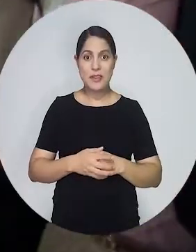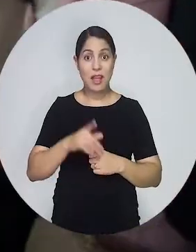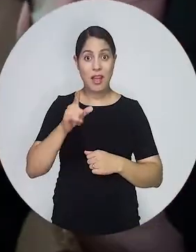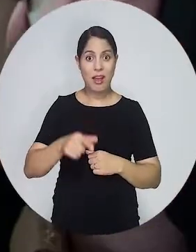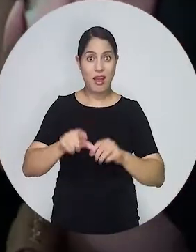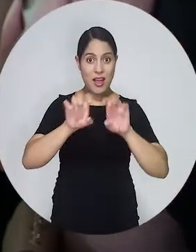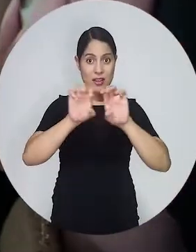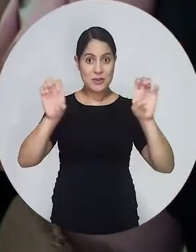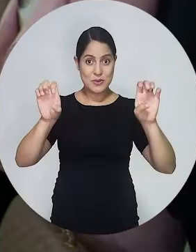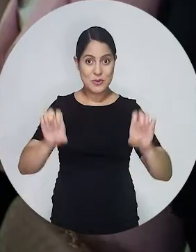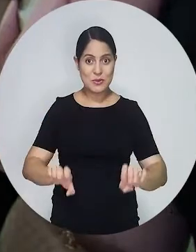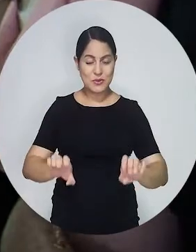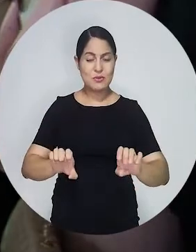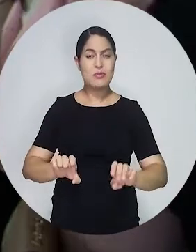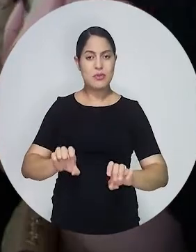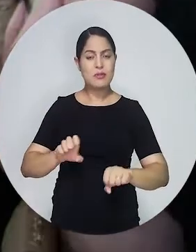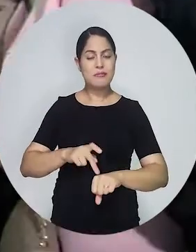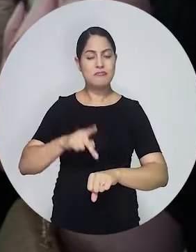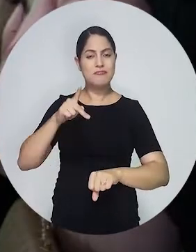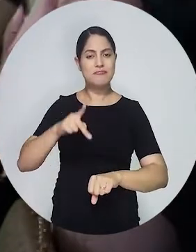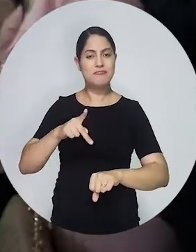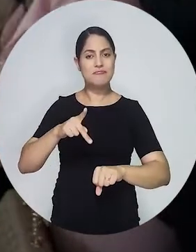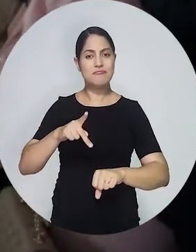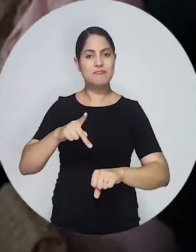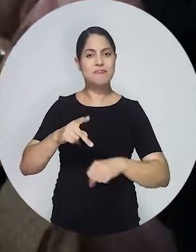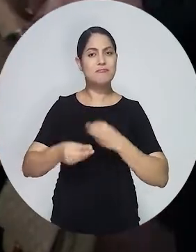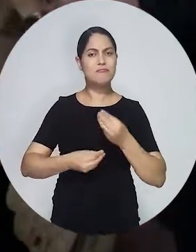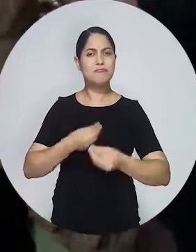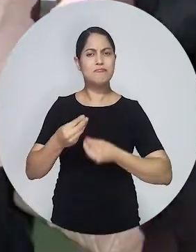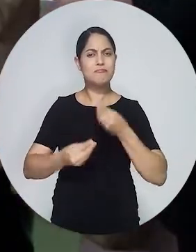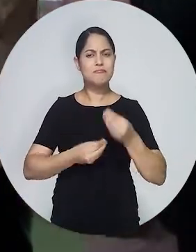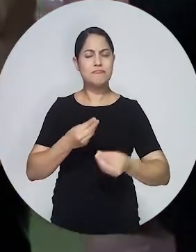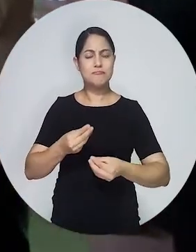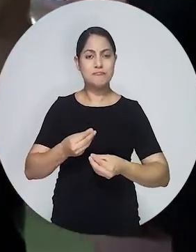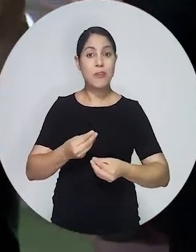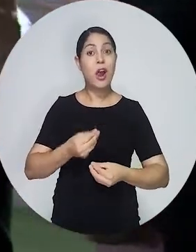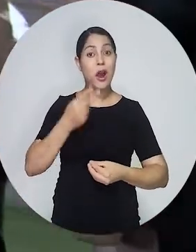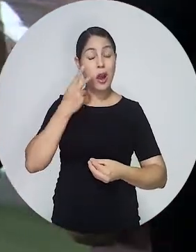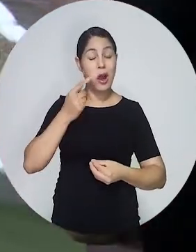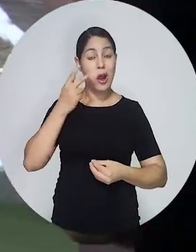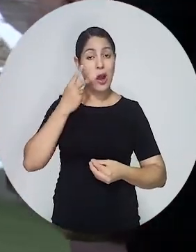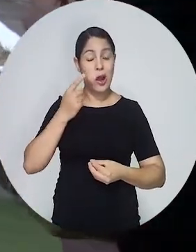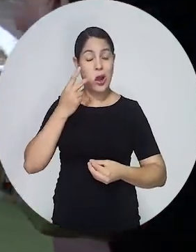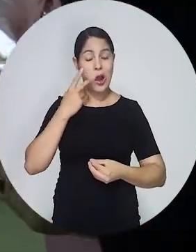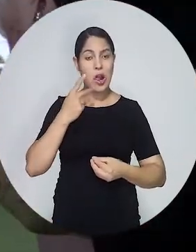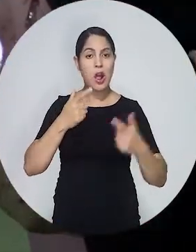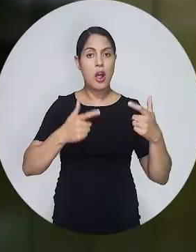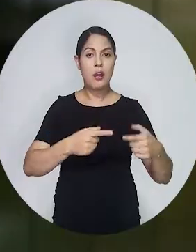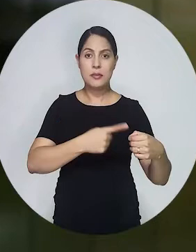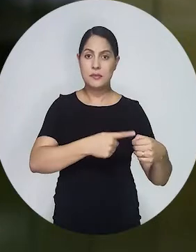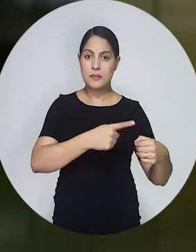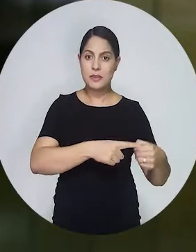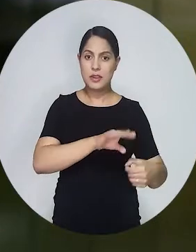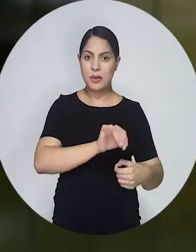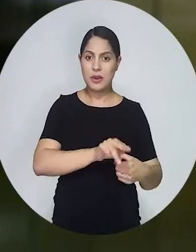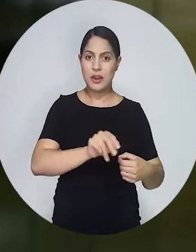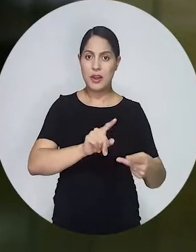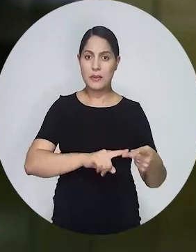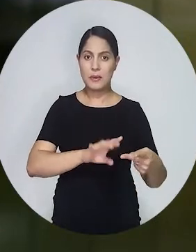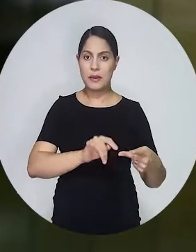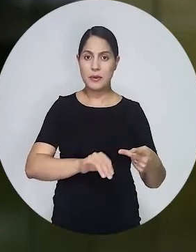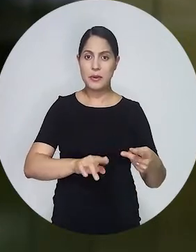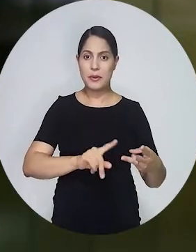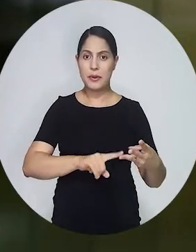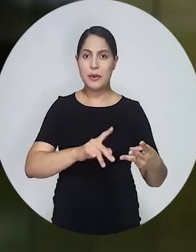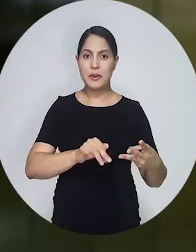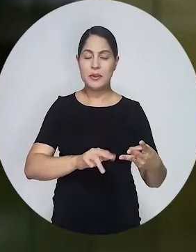pedra fundamental para a construção do edifício sede da subseção Litoral Oeste da OAB Ceará, que abrange os municípios